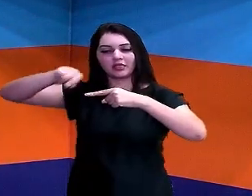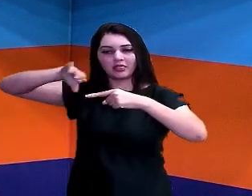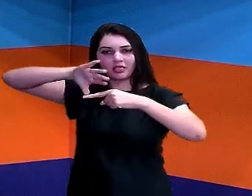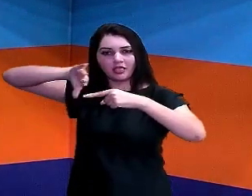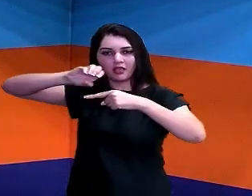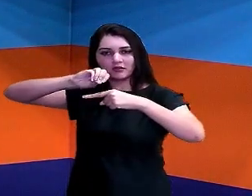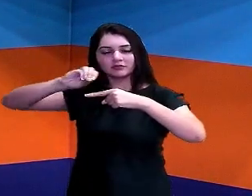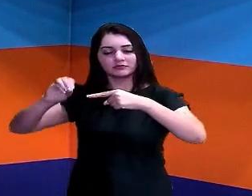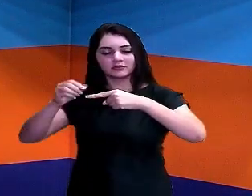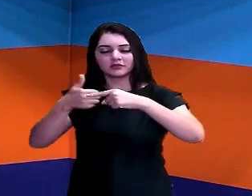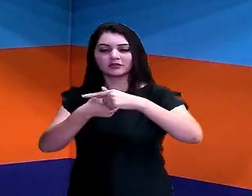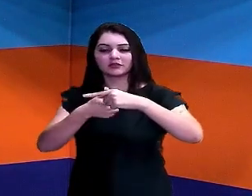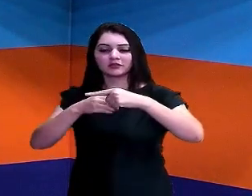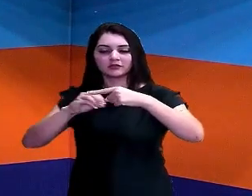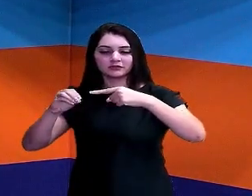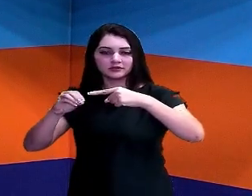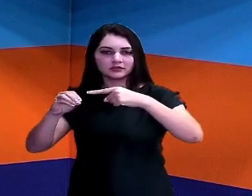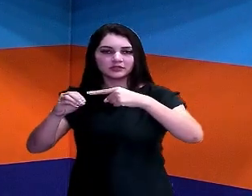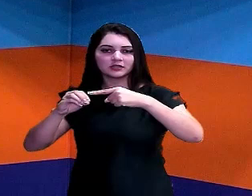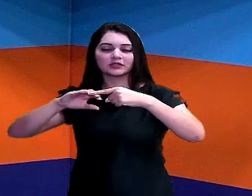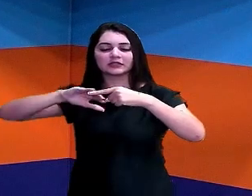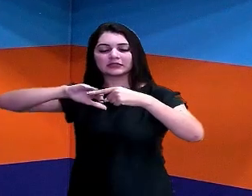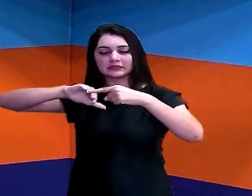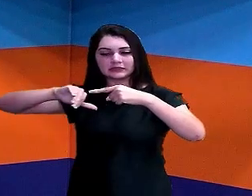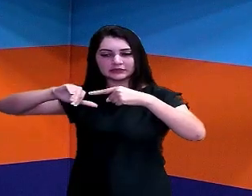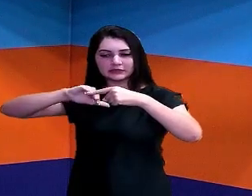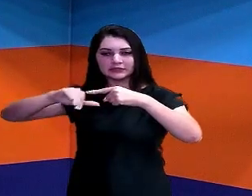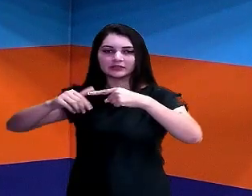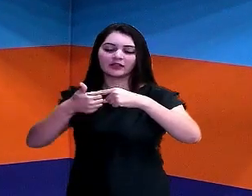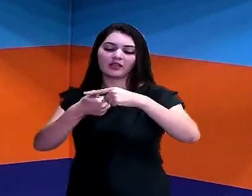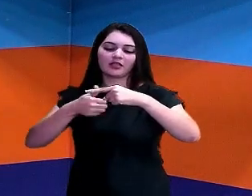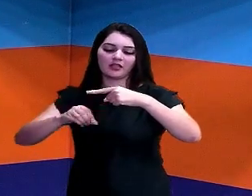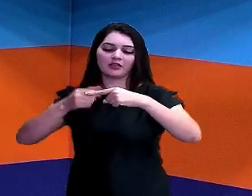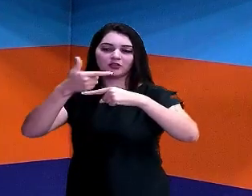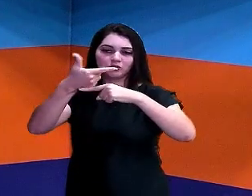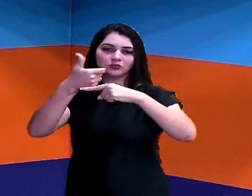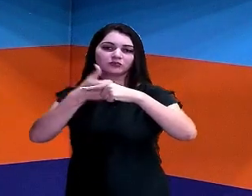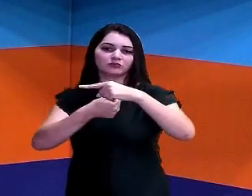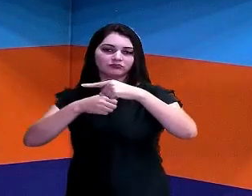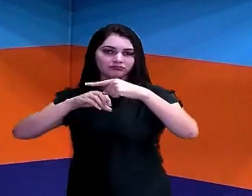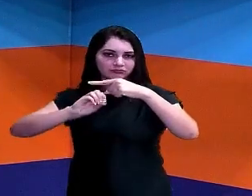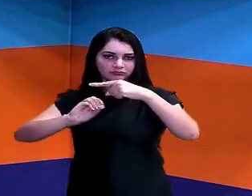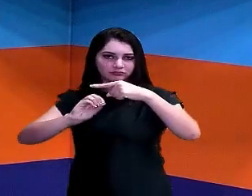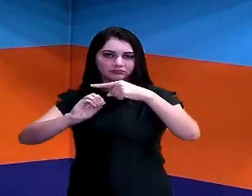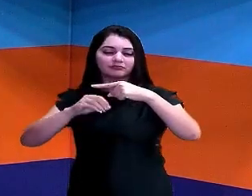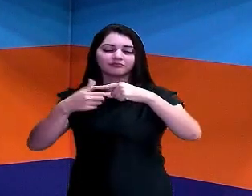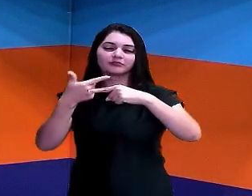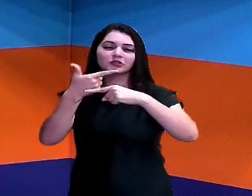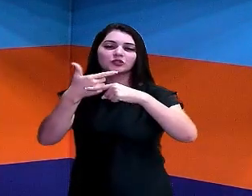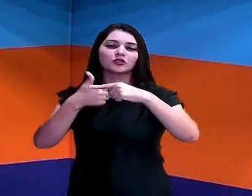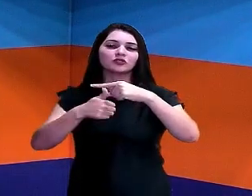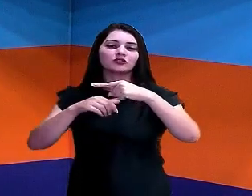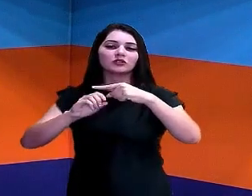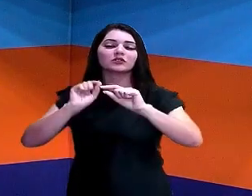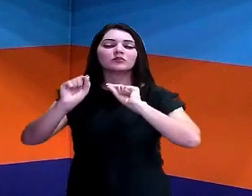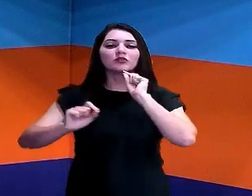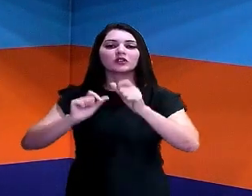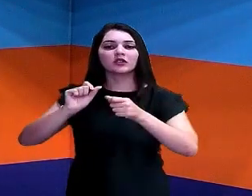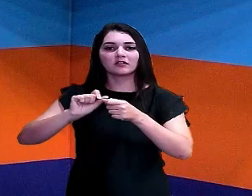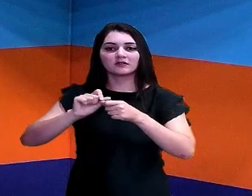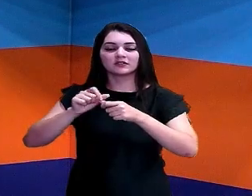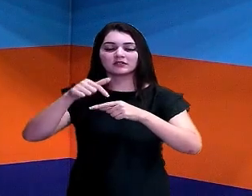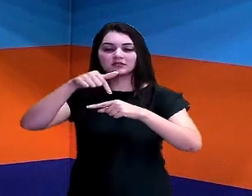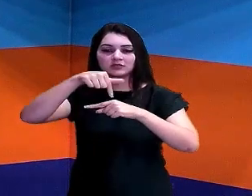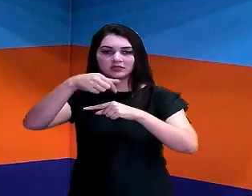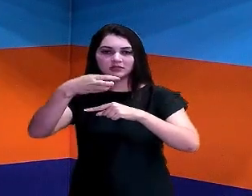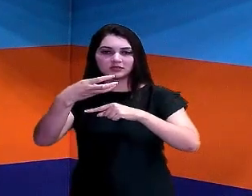20, né? Tira um zero, vai ficar 2. Tirando o zero do 100, vai ficar 10, 2 décimos. 2 décimos, o que é que eu vou fazer? Ó,